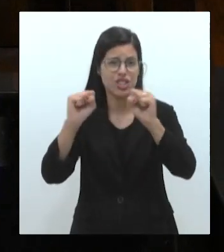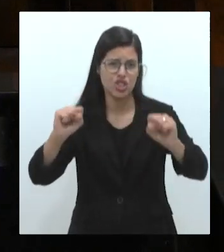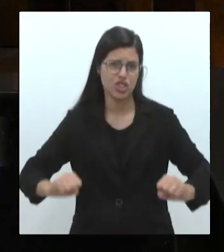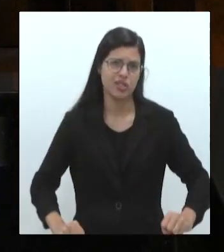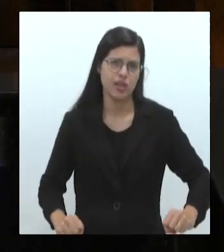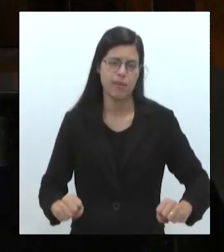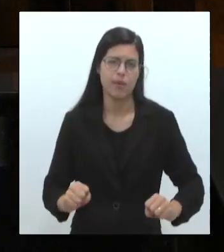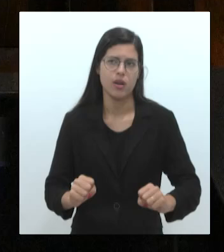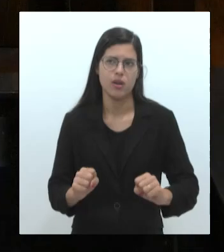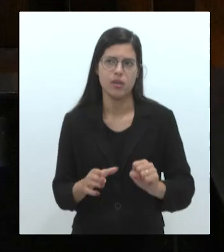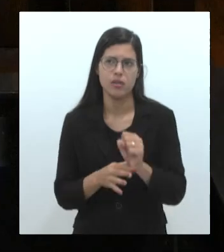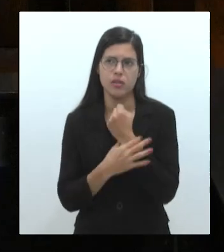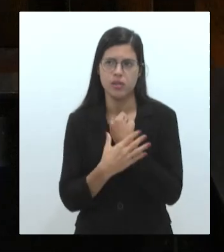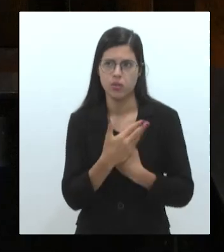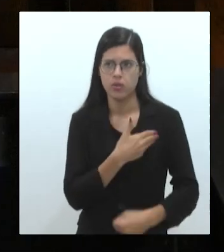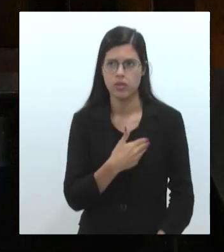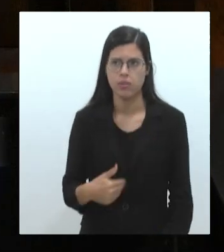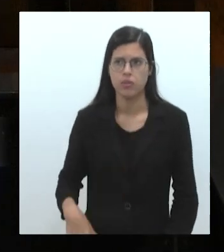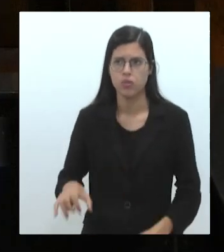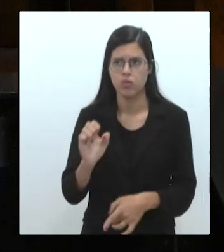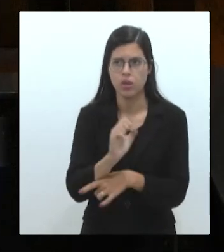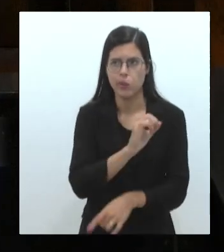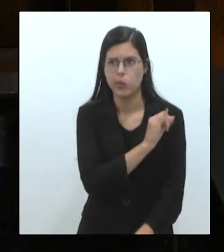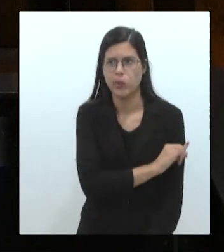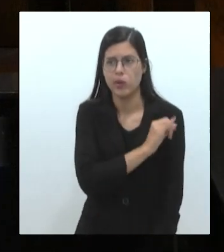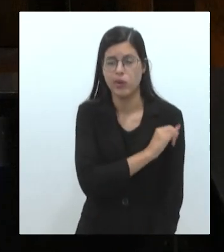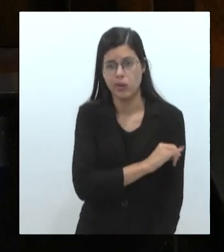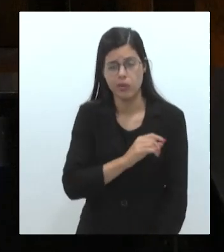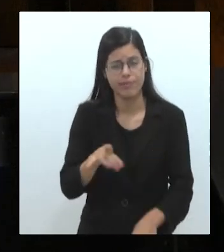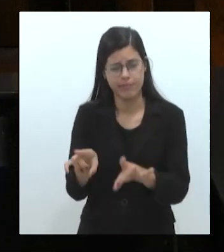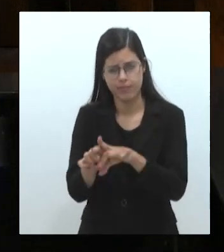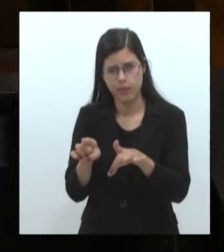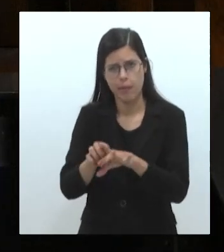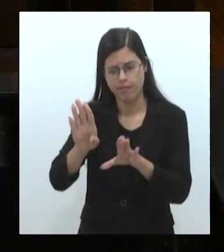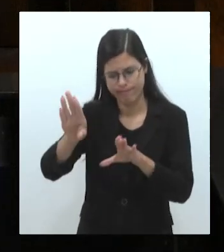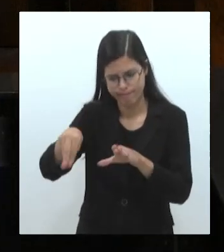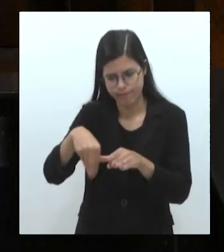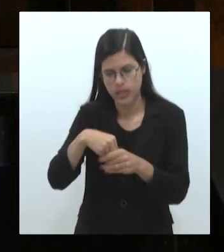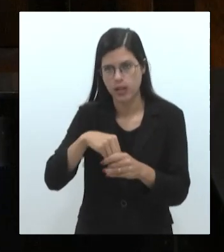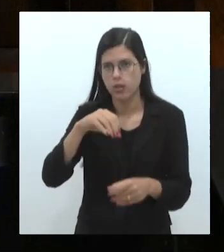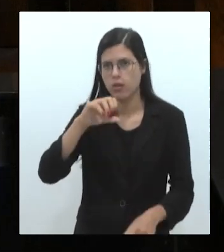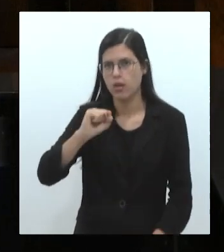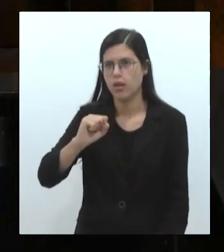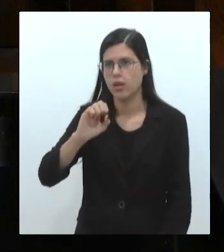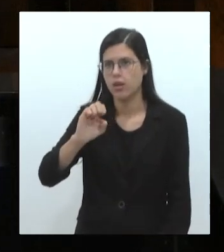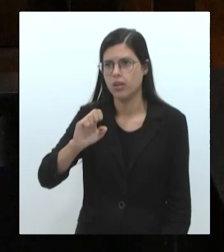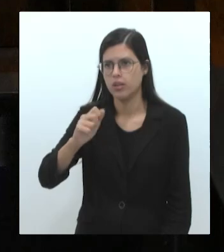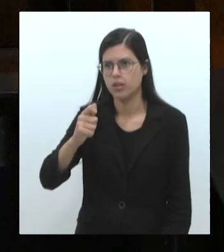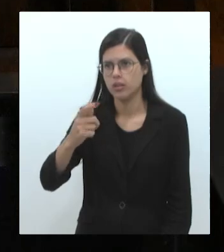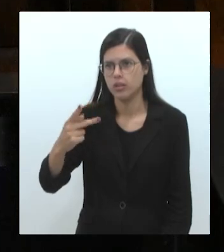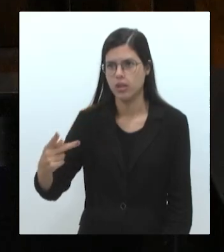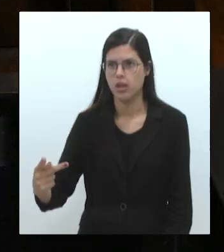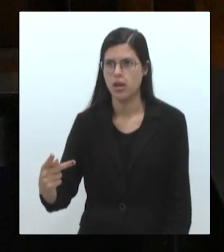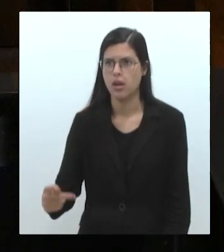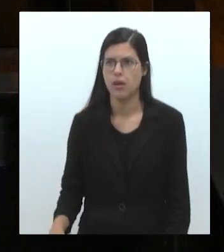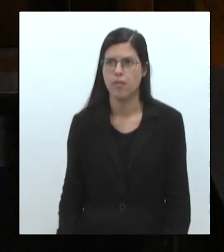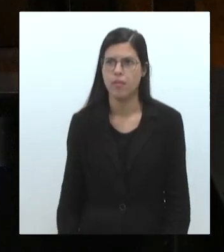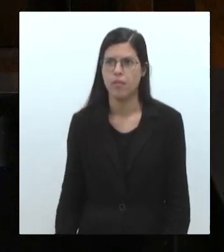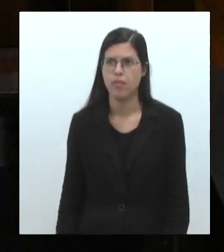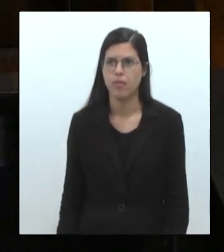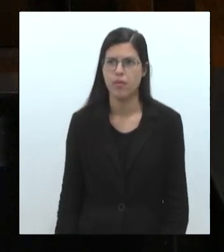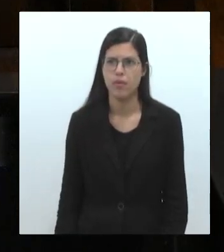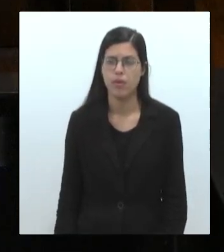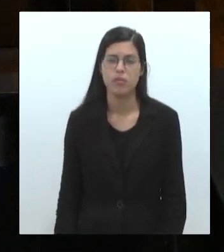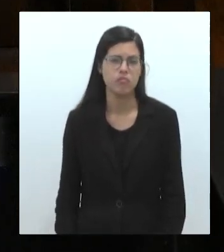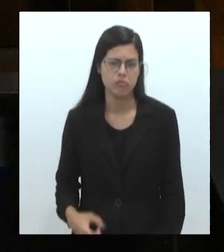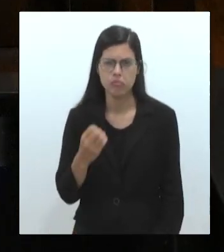Janeiro, inclusive da SEAP. É muito bom fazer discurso para fora, falando de um monte de coisa externa que